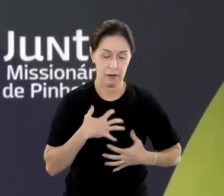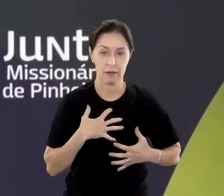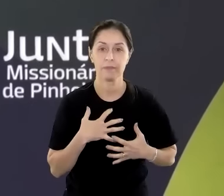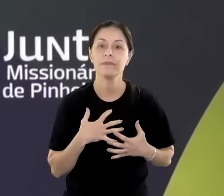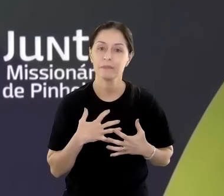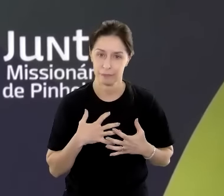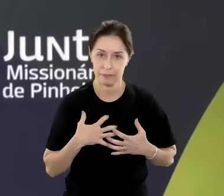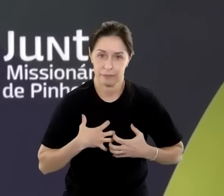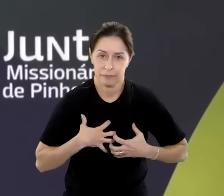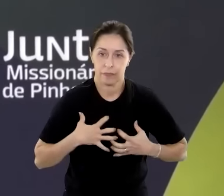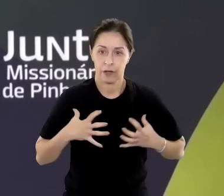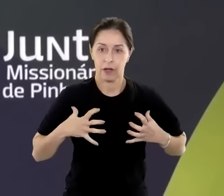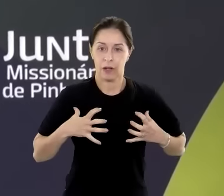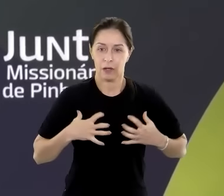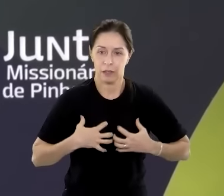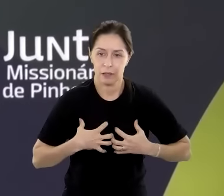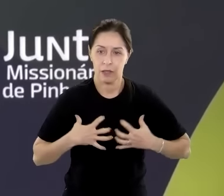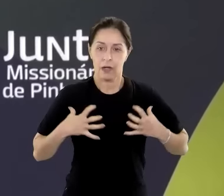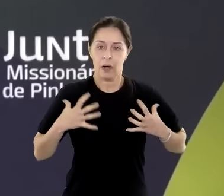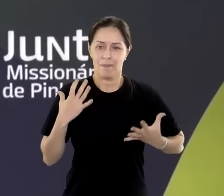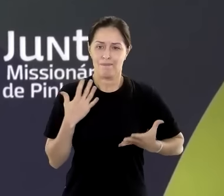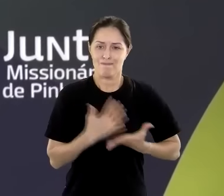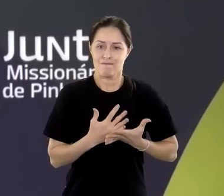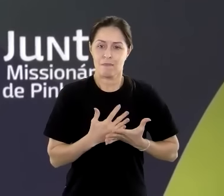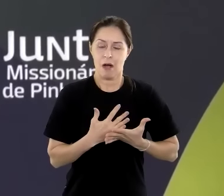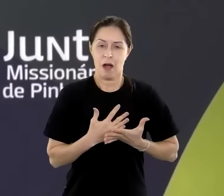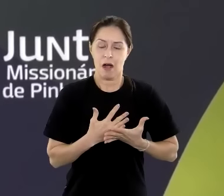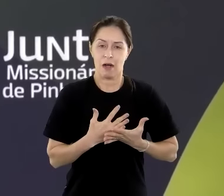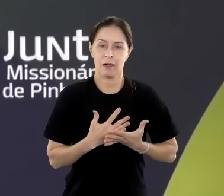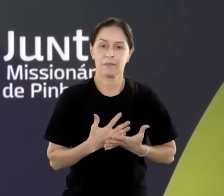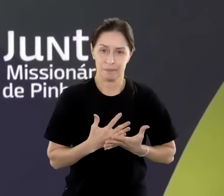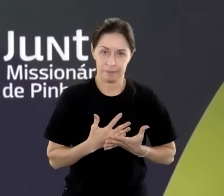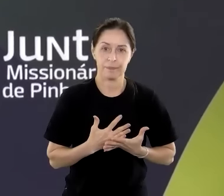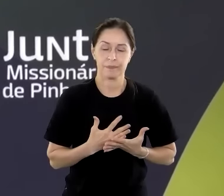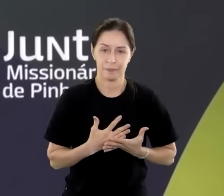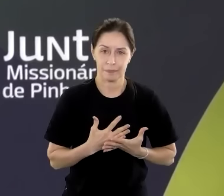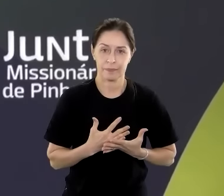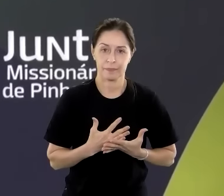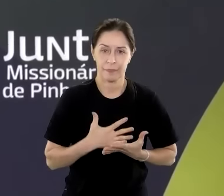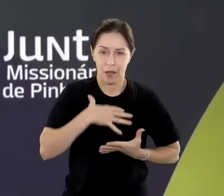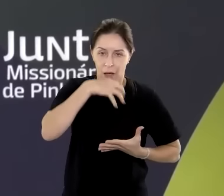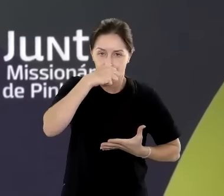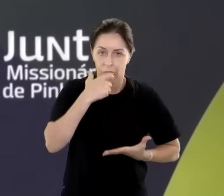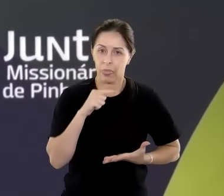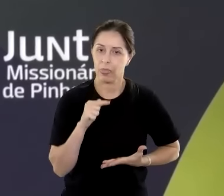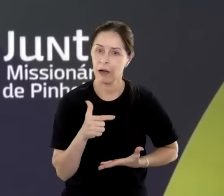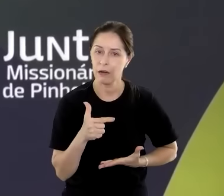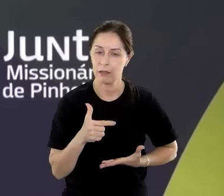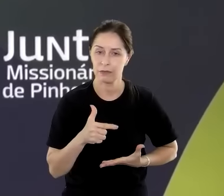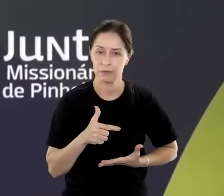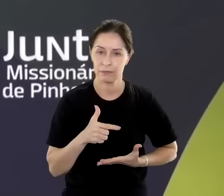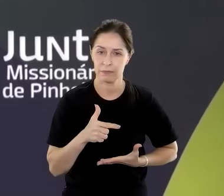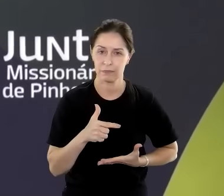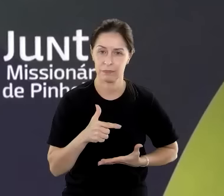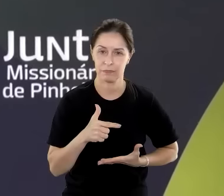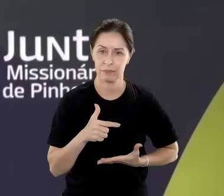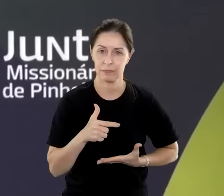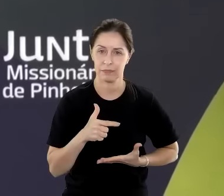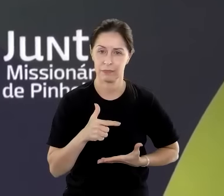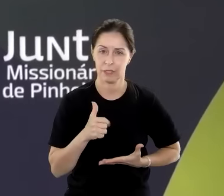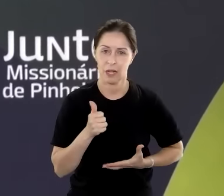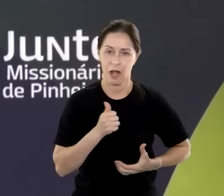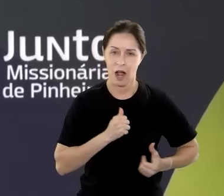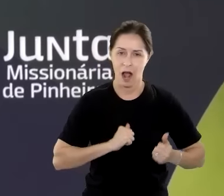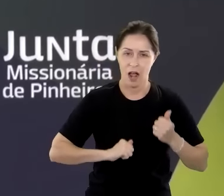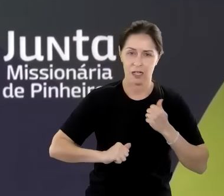É como se houvesse uma fissura dentro de você, uma esquizofrenia existencial, onde você é rasgado ao meio. A